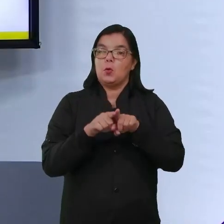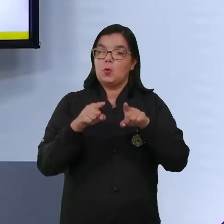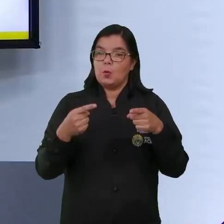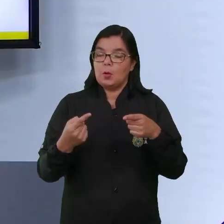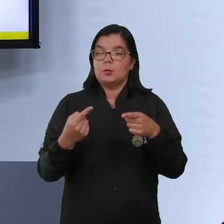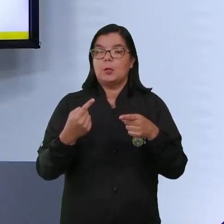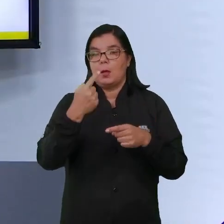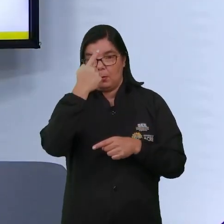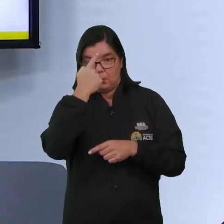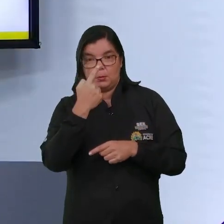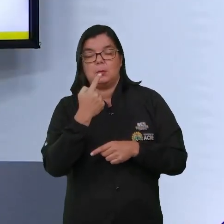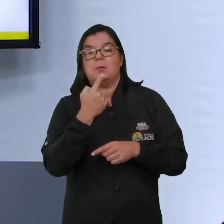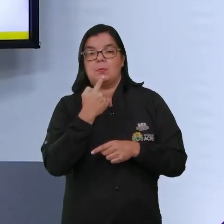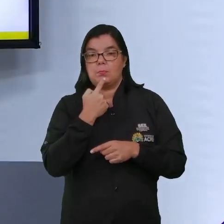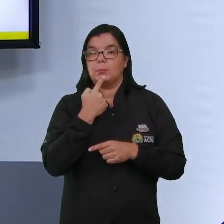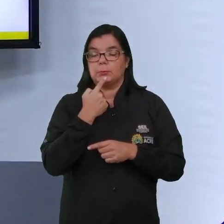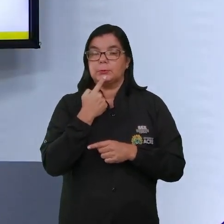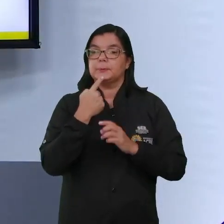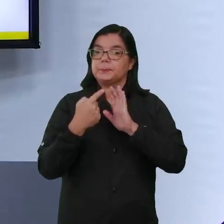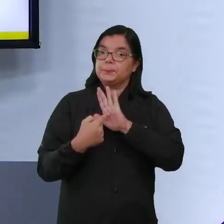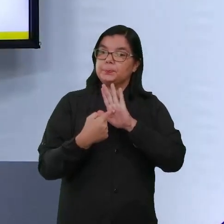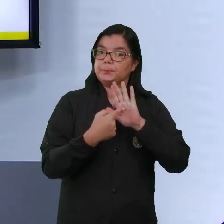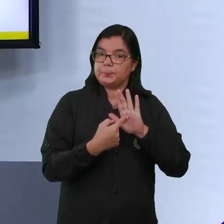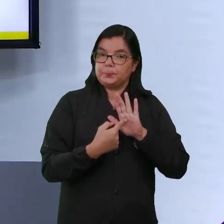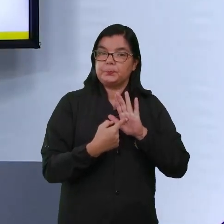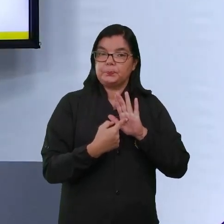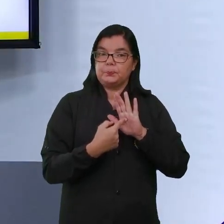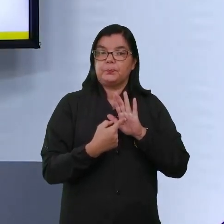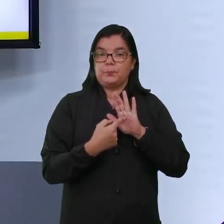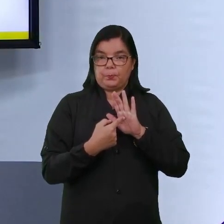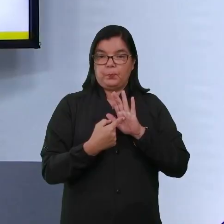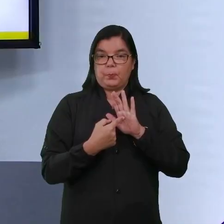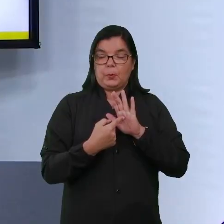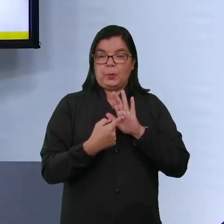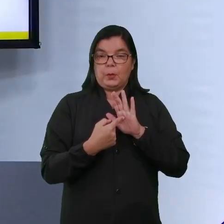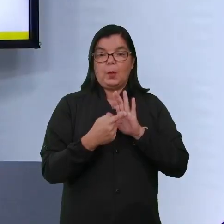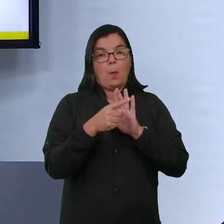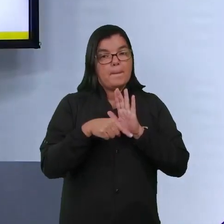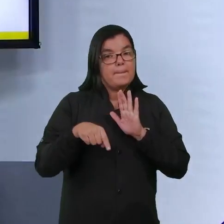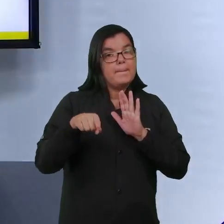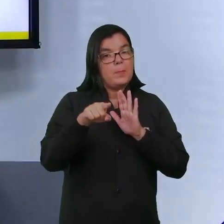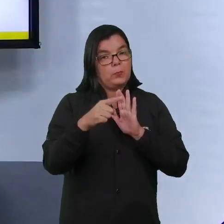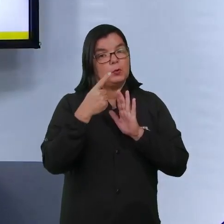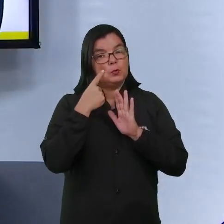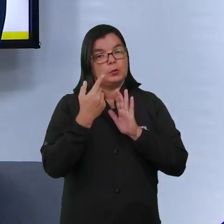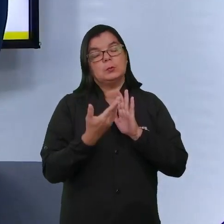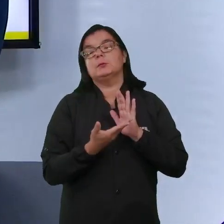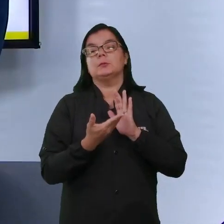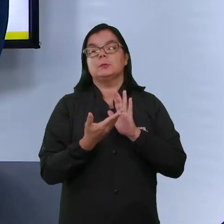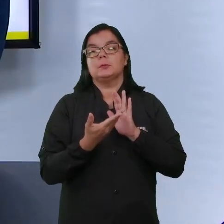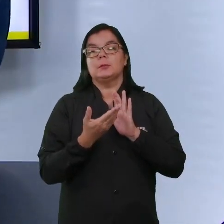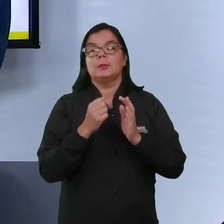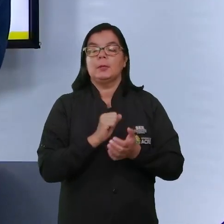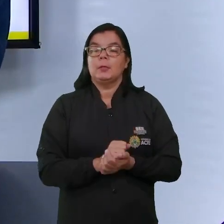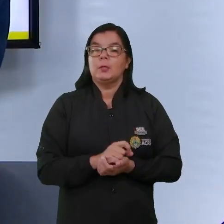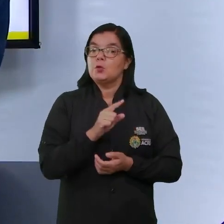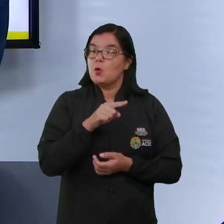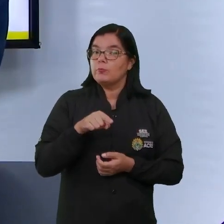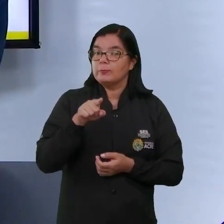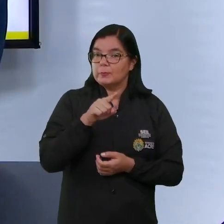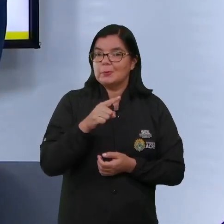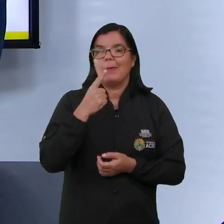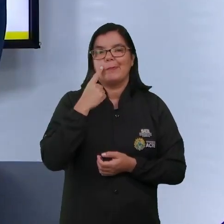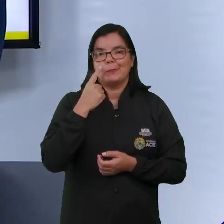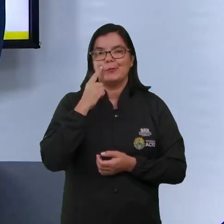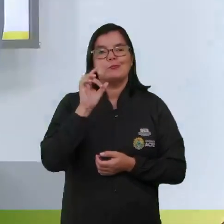nossa imagem, ela muito bem mostra, vou só afastar aqui um pouquinho para que você possa visualizar, em que você está